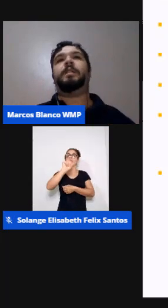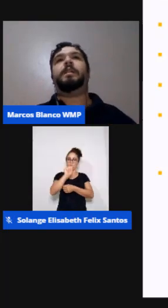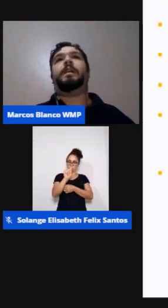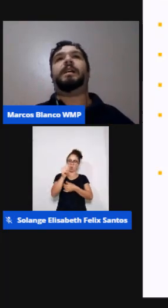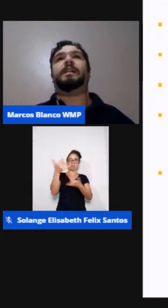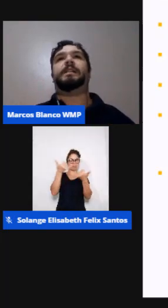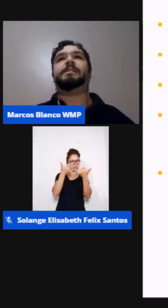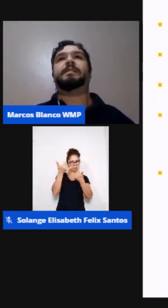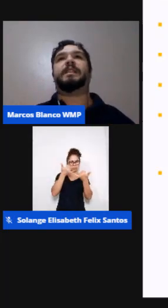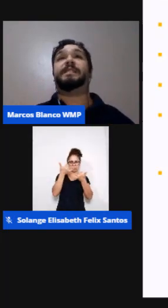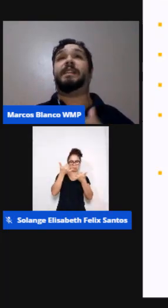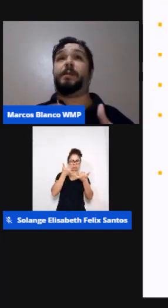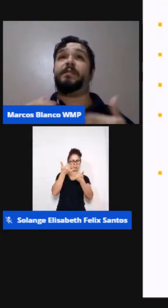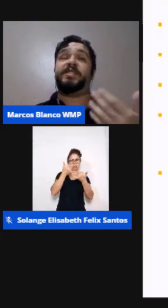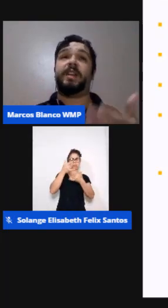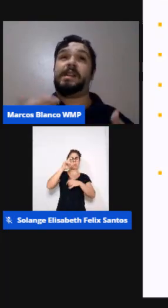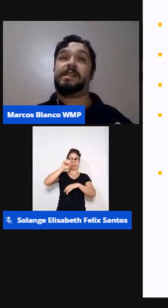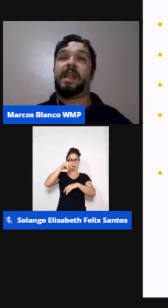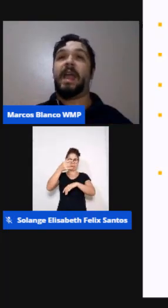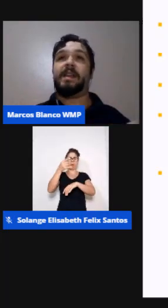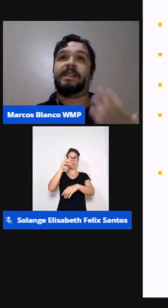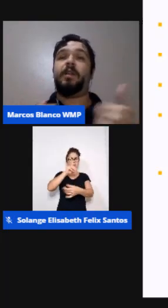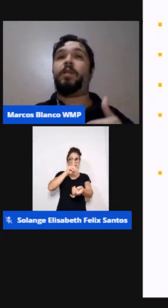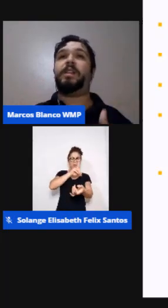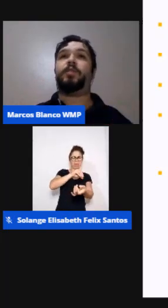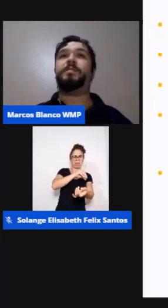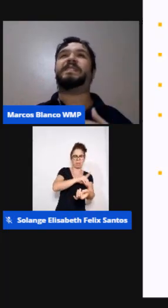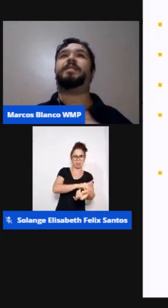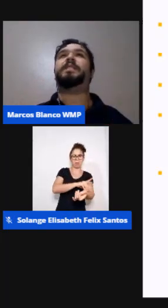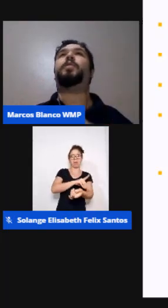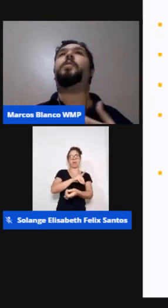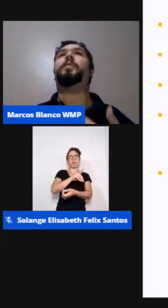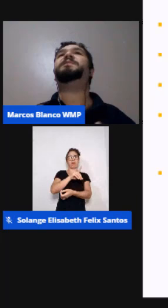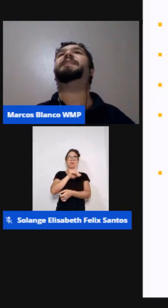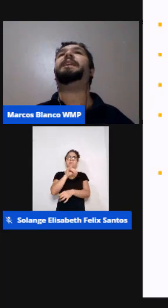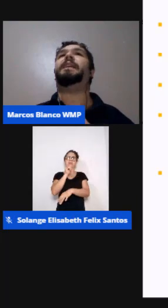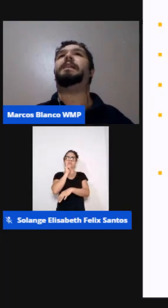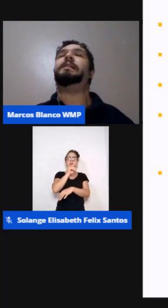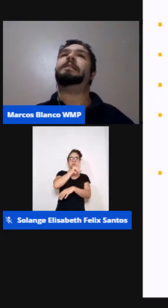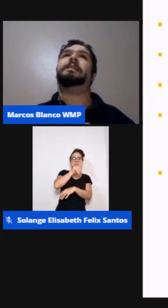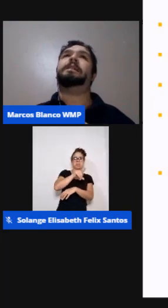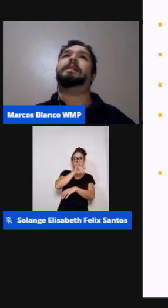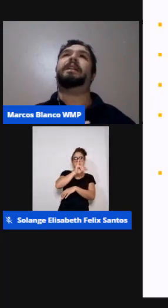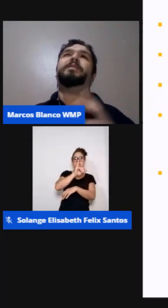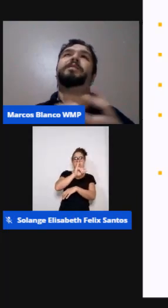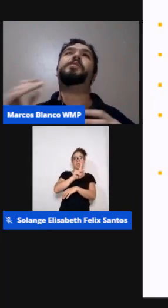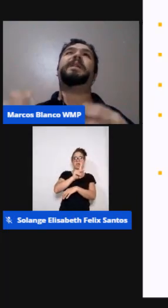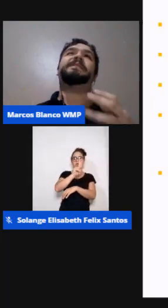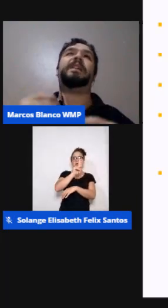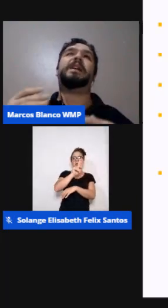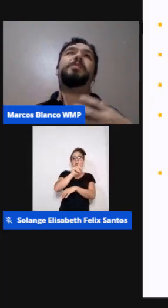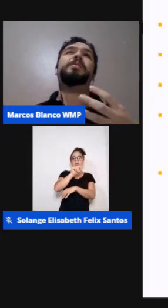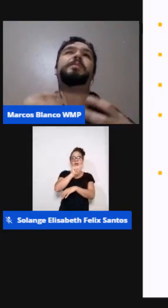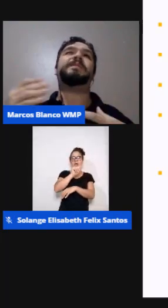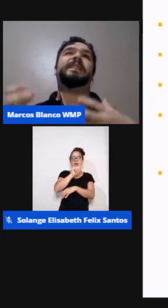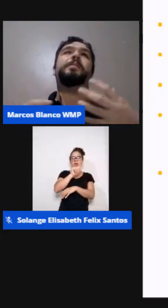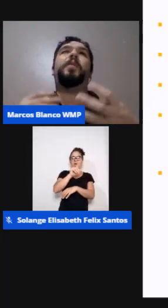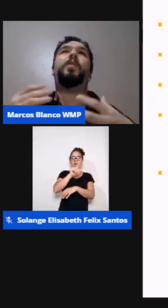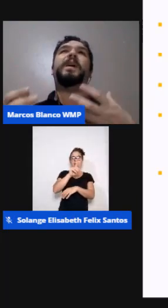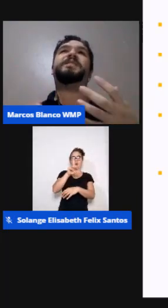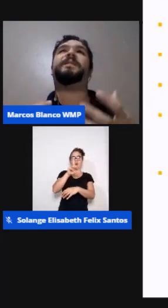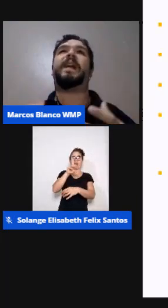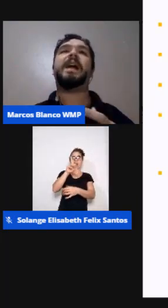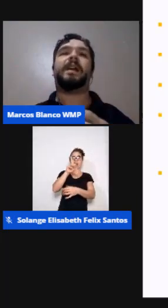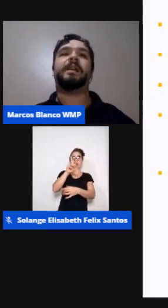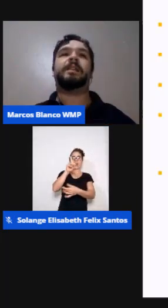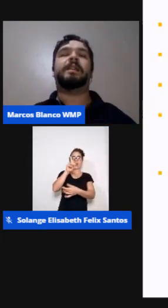dengue. A Zika, para vocês terem ideia, a Zika, quando entrou no Brasil, ela entrou com o nome de denguinha, né? No Brasil, ela acabou sendo